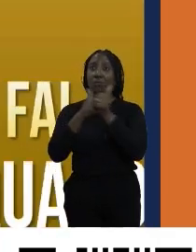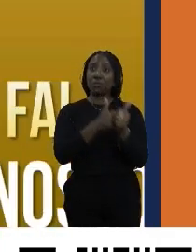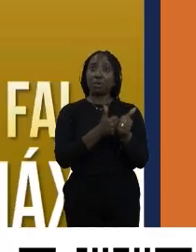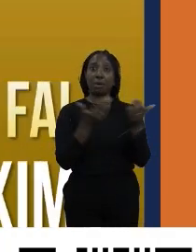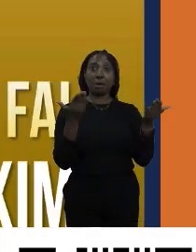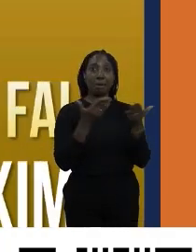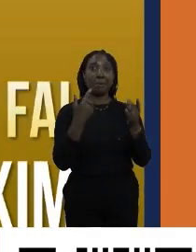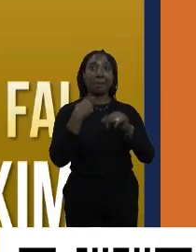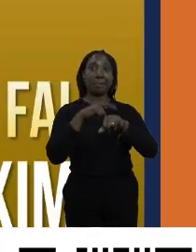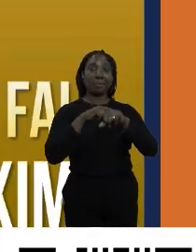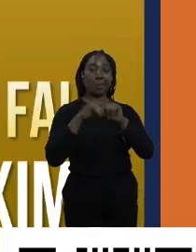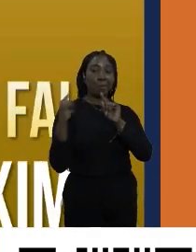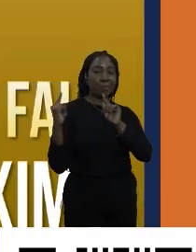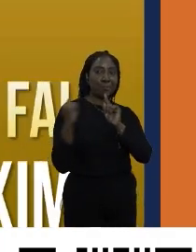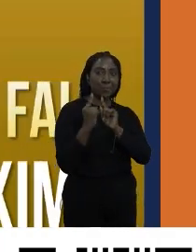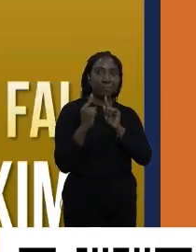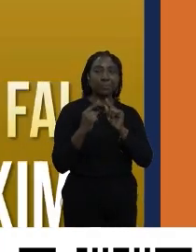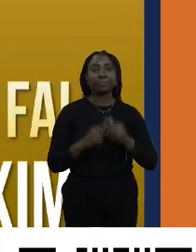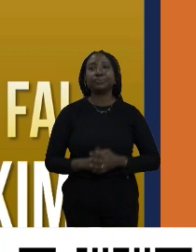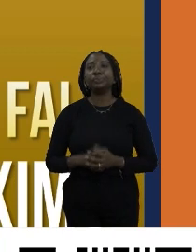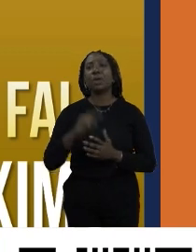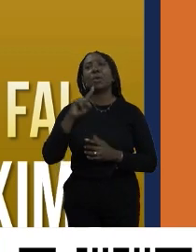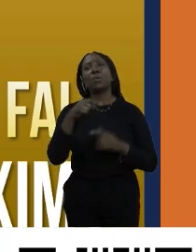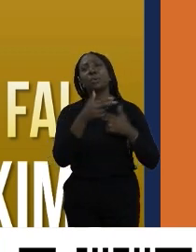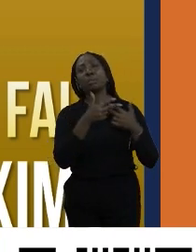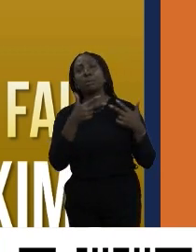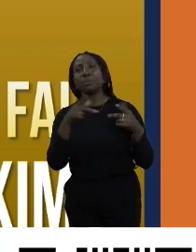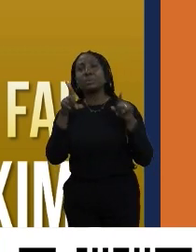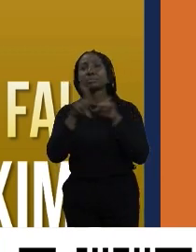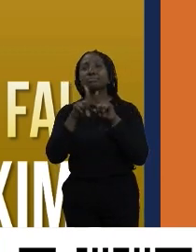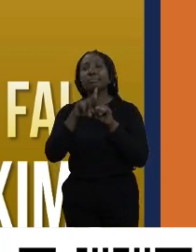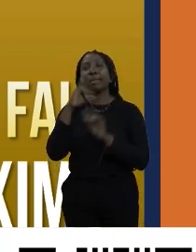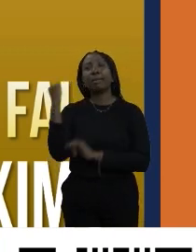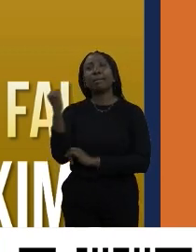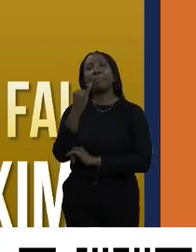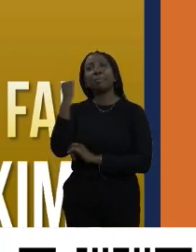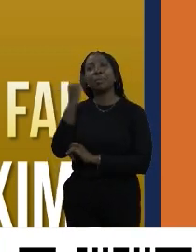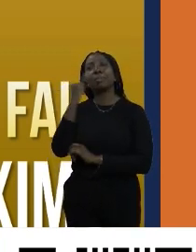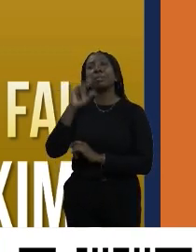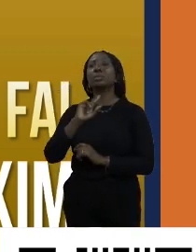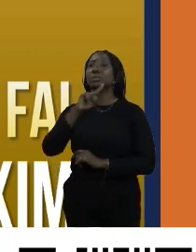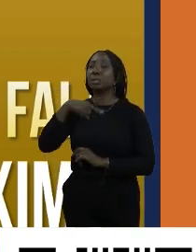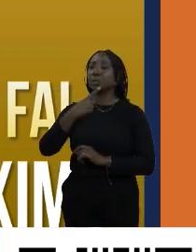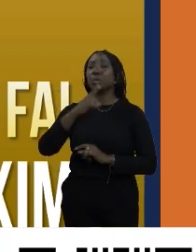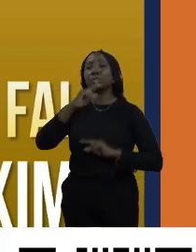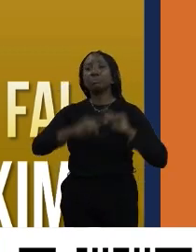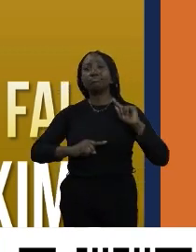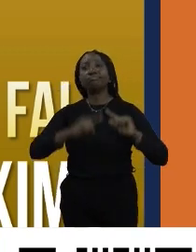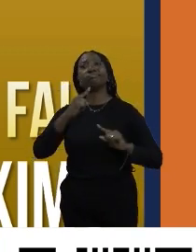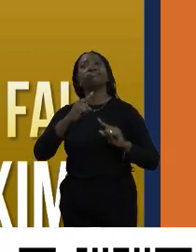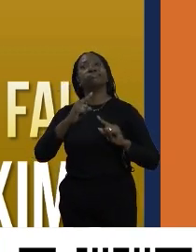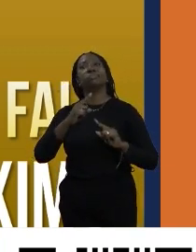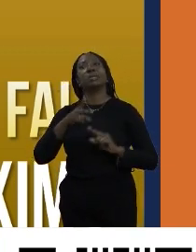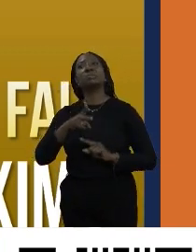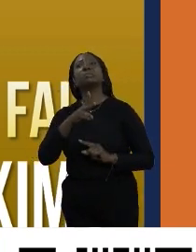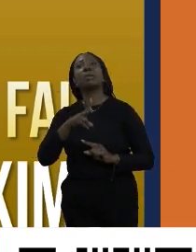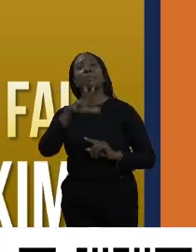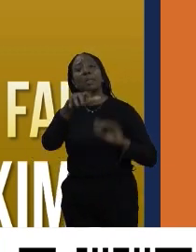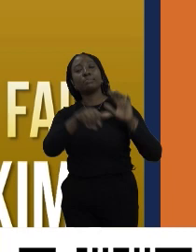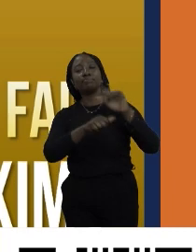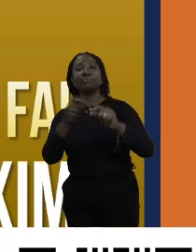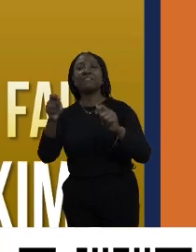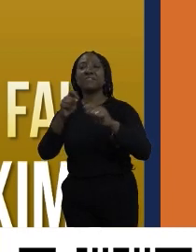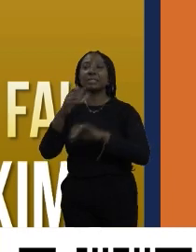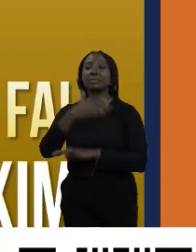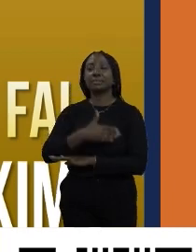meu tempo é bem curtinho. Outra provocação, qual é o nosso máximo, gente? Nosso máximo é um jogo interno. A gente está sempre em busca de fazer um